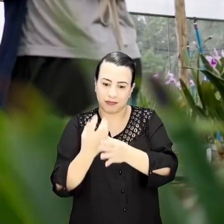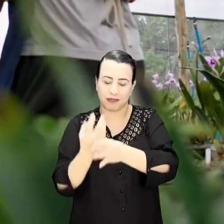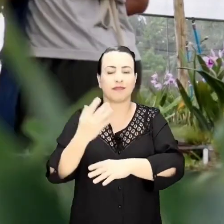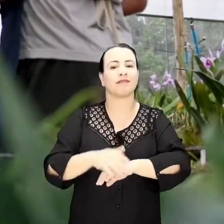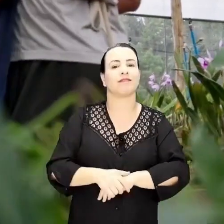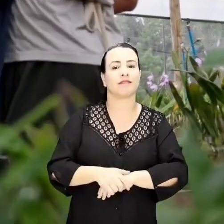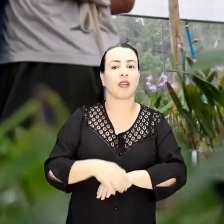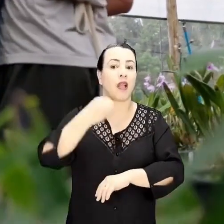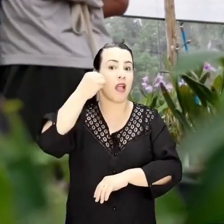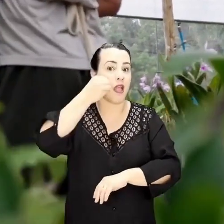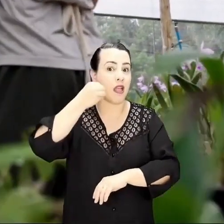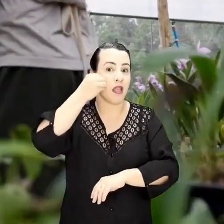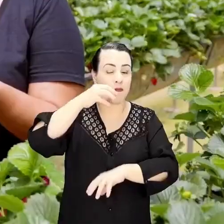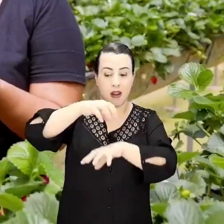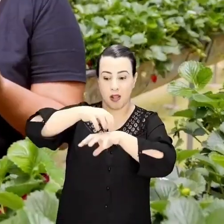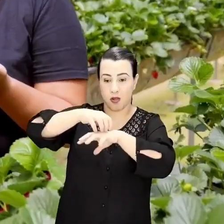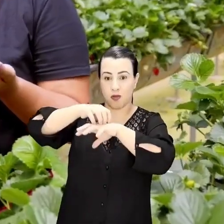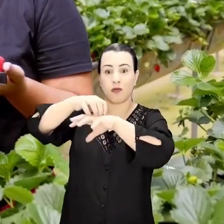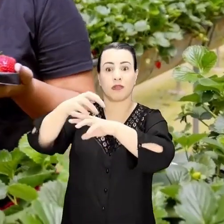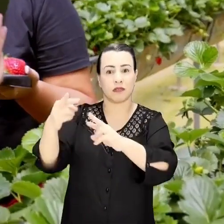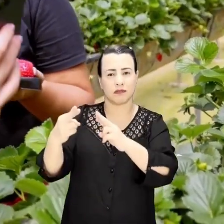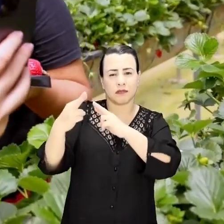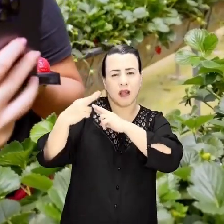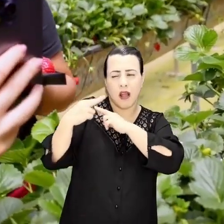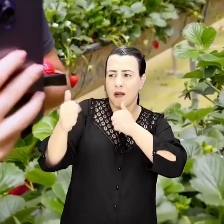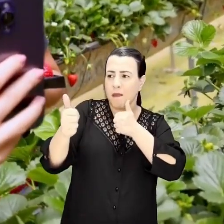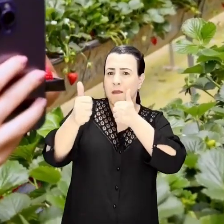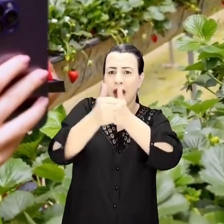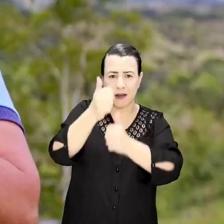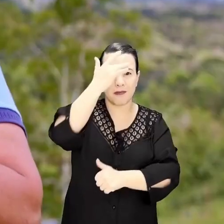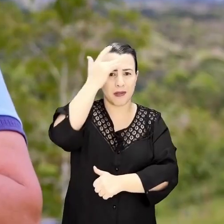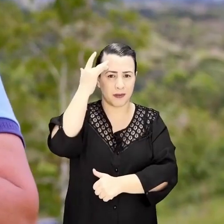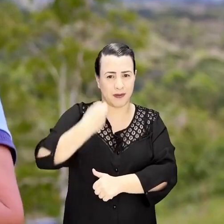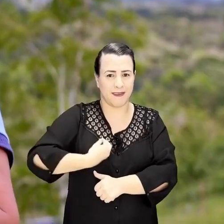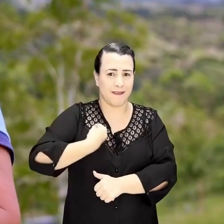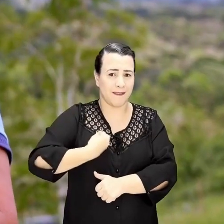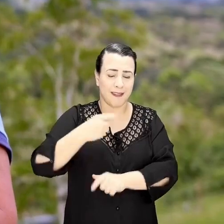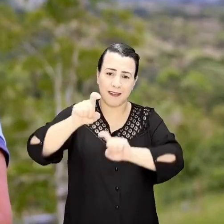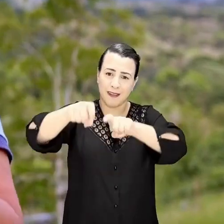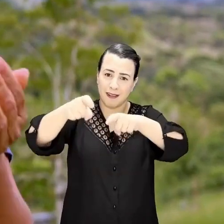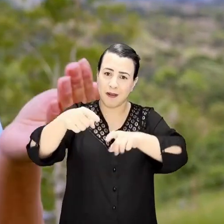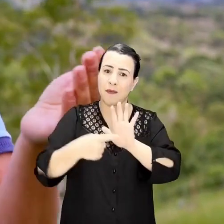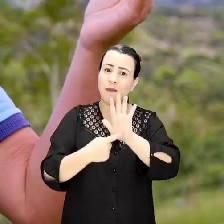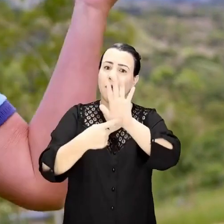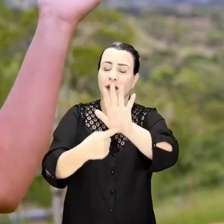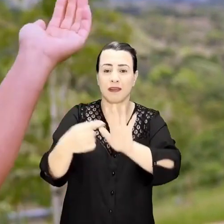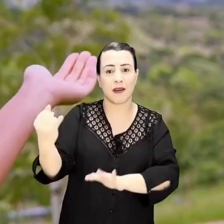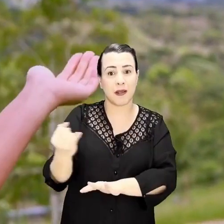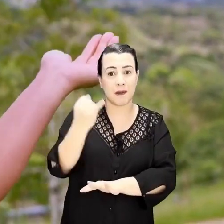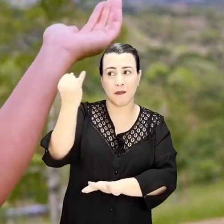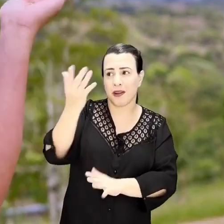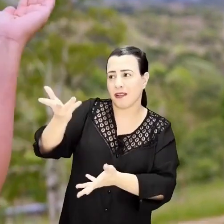Oferecemos experiências de turismo responsável, aproximando as pessoas do campo e mostrando a importância do equilíbrio com